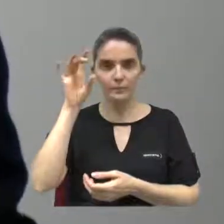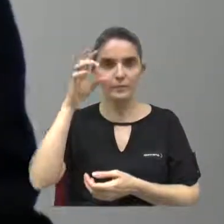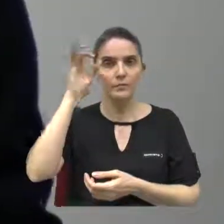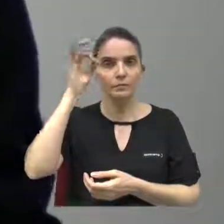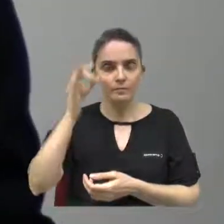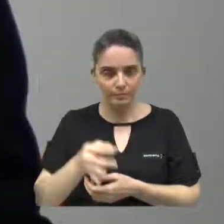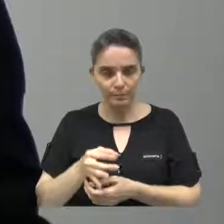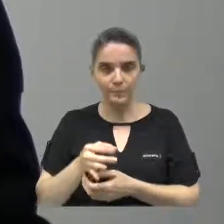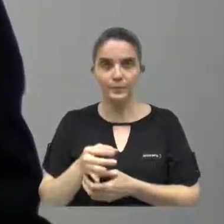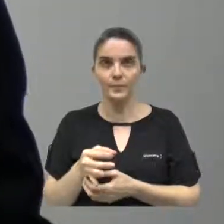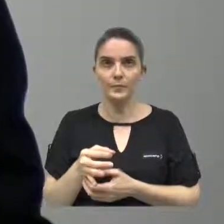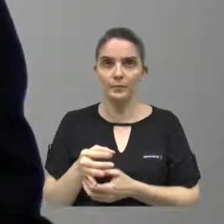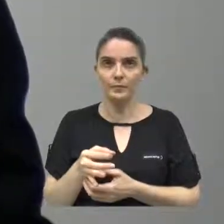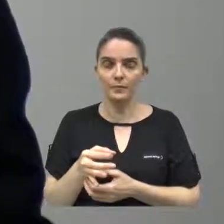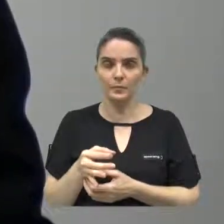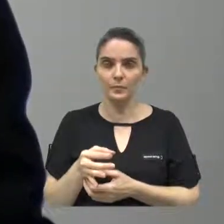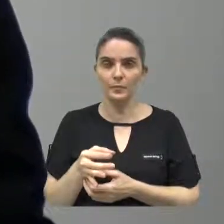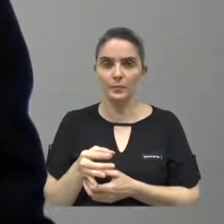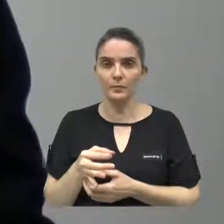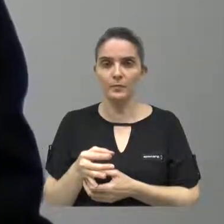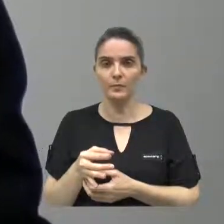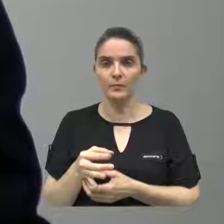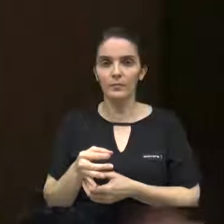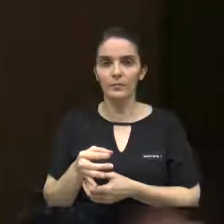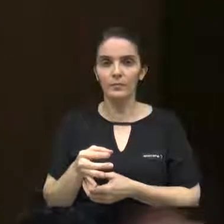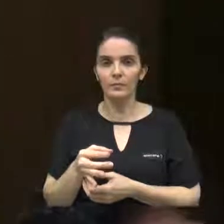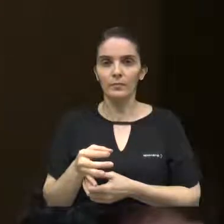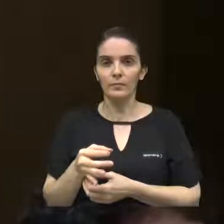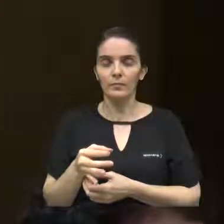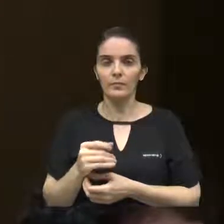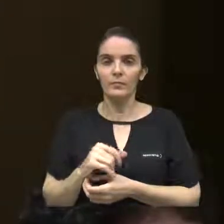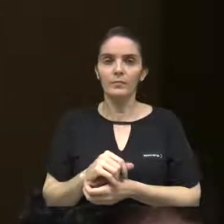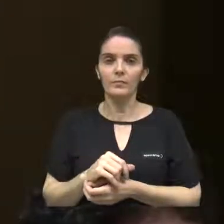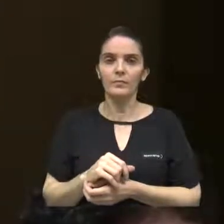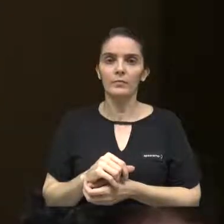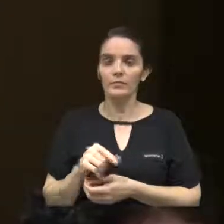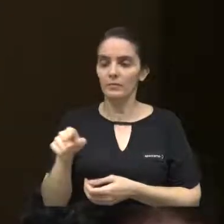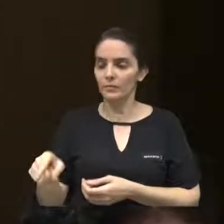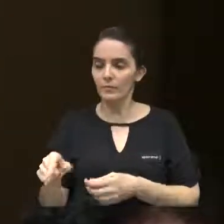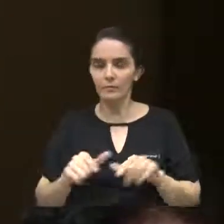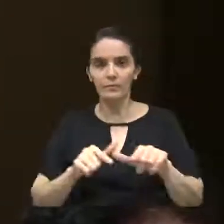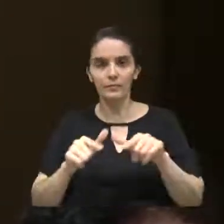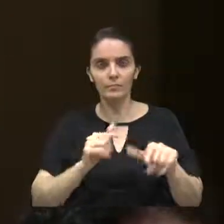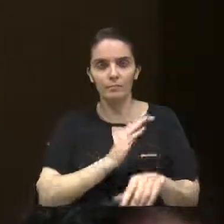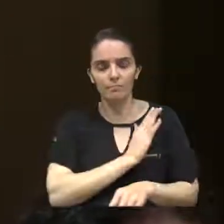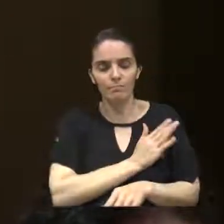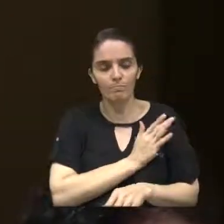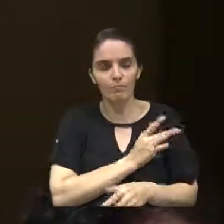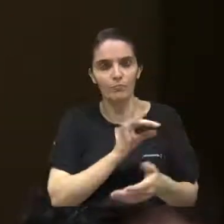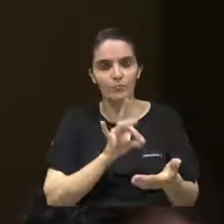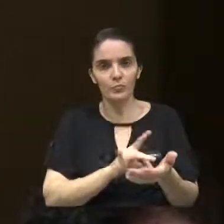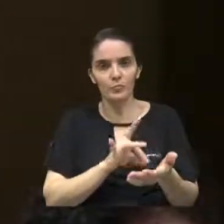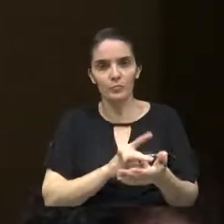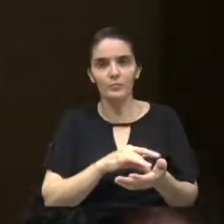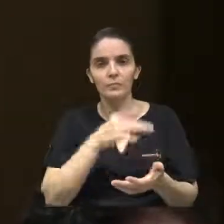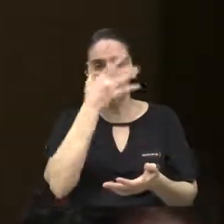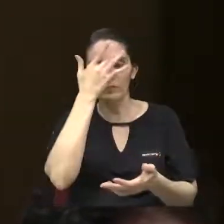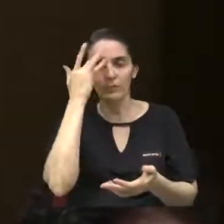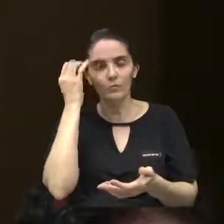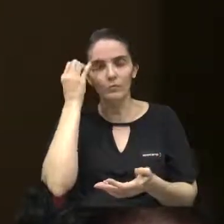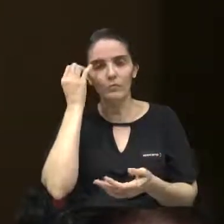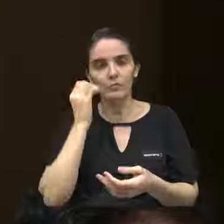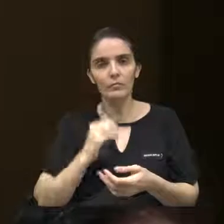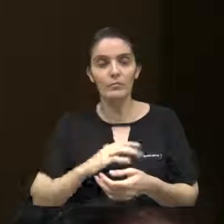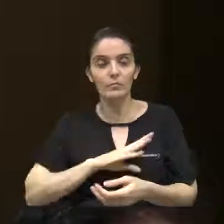através do coração. Tem pessoas que têm ideais, tem pessoas que têm amor